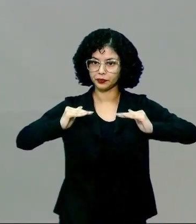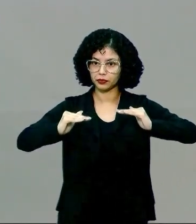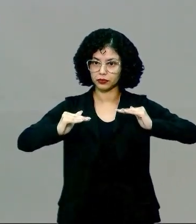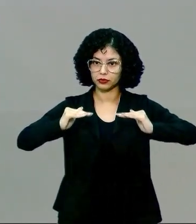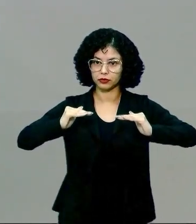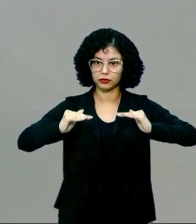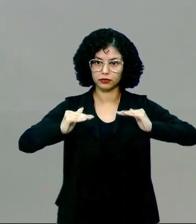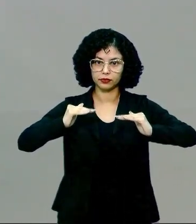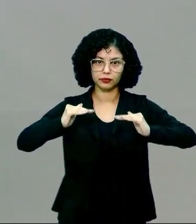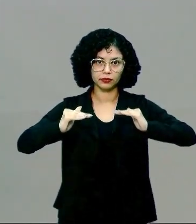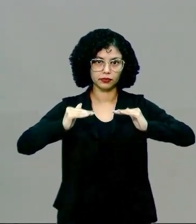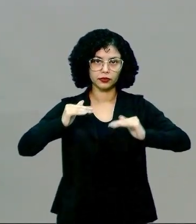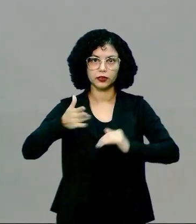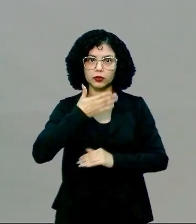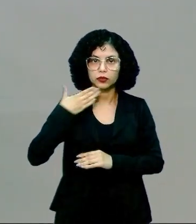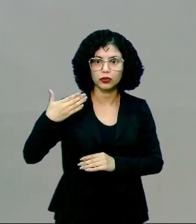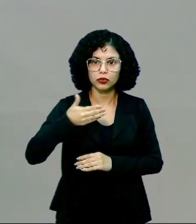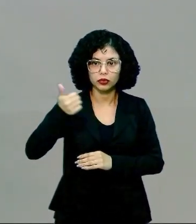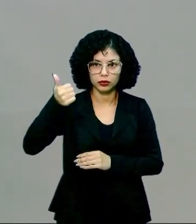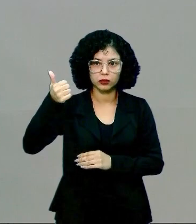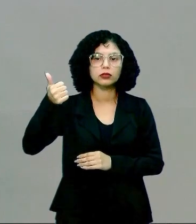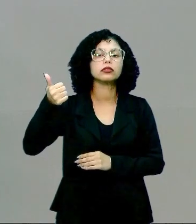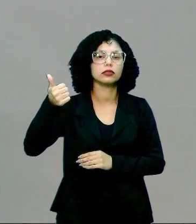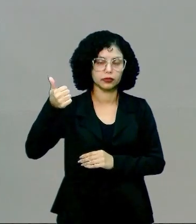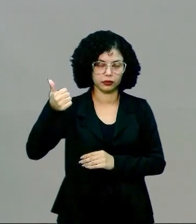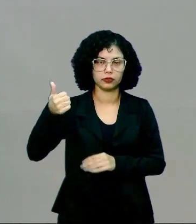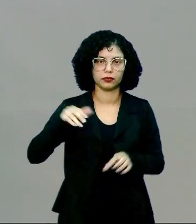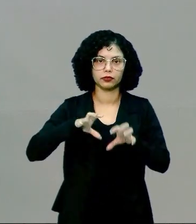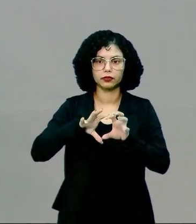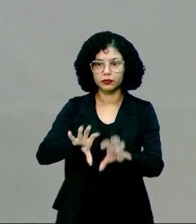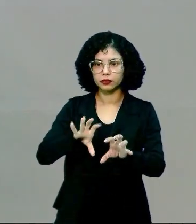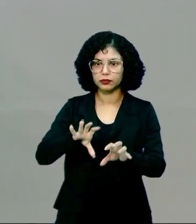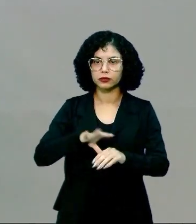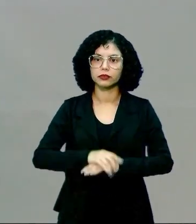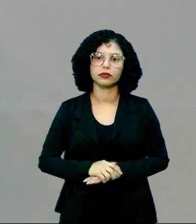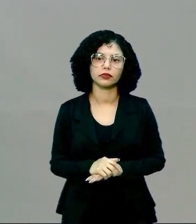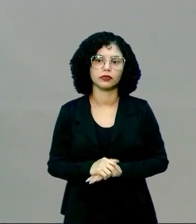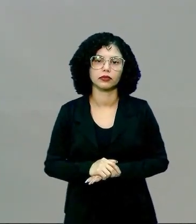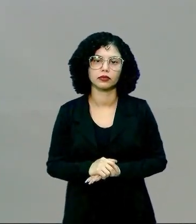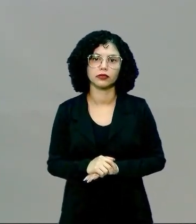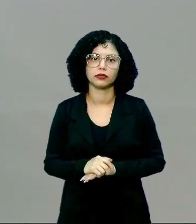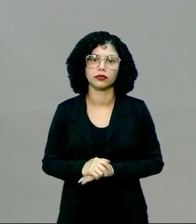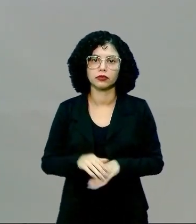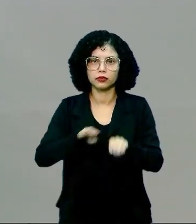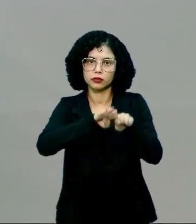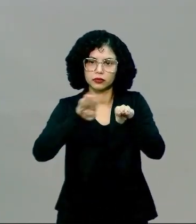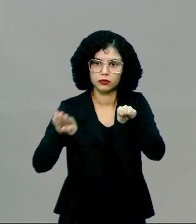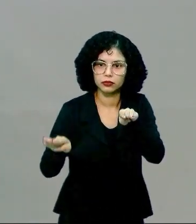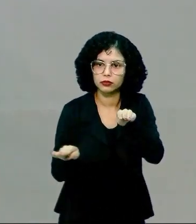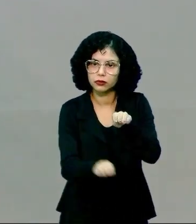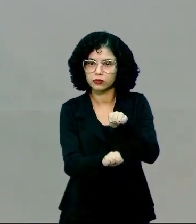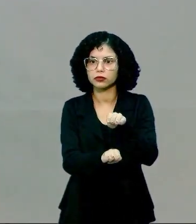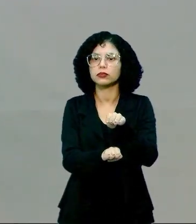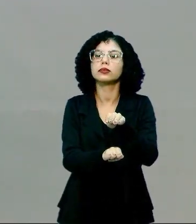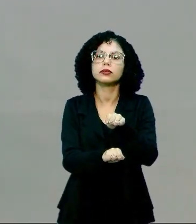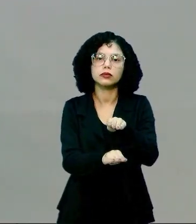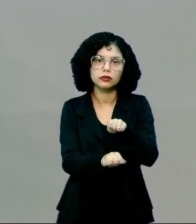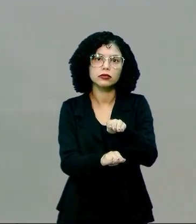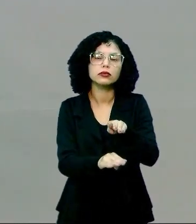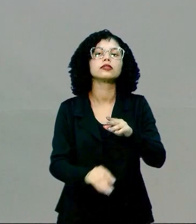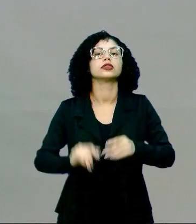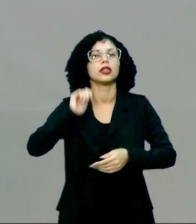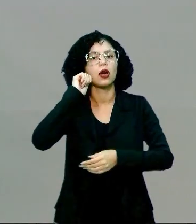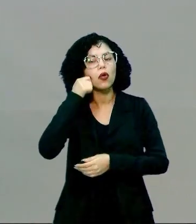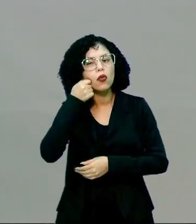sentido de resolver, vamos colocar dessa forma, essa desigualdade em que o